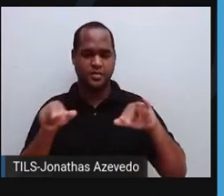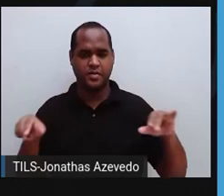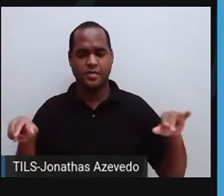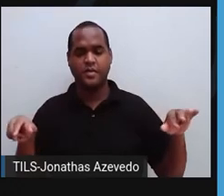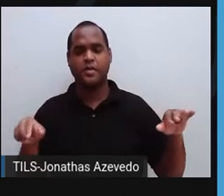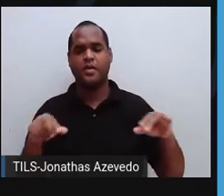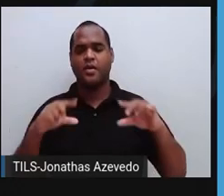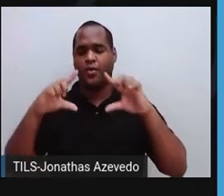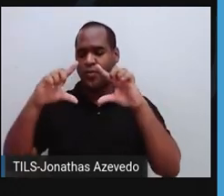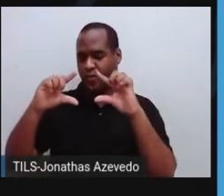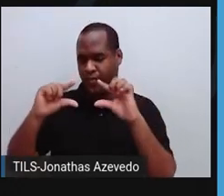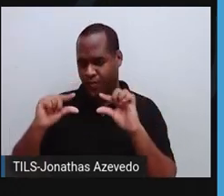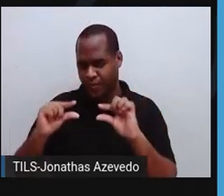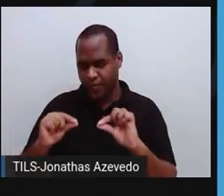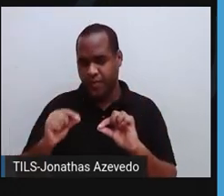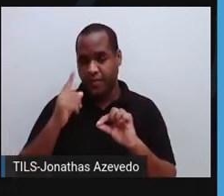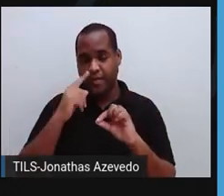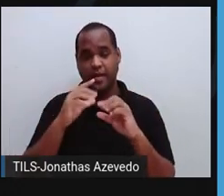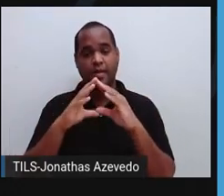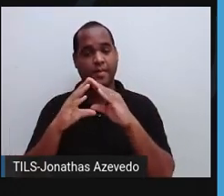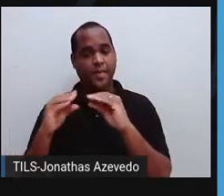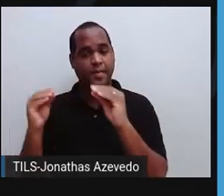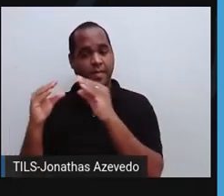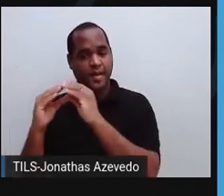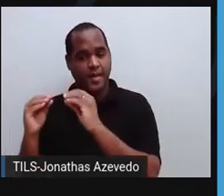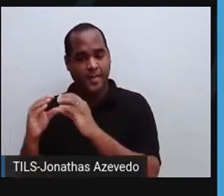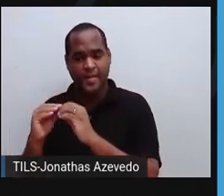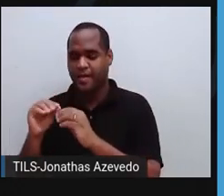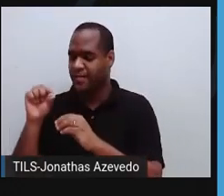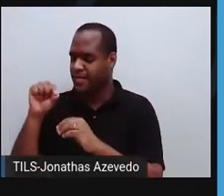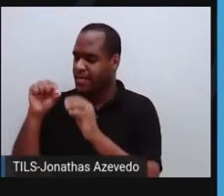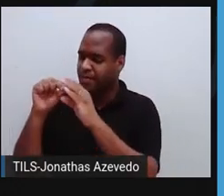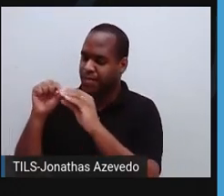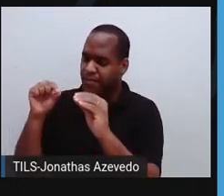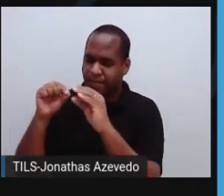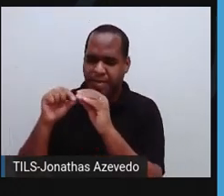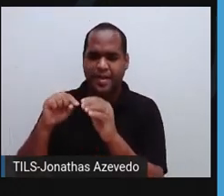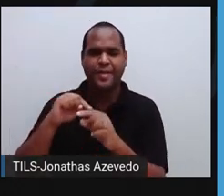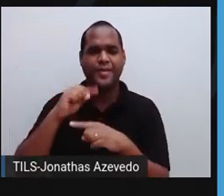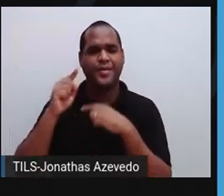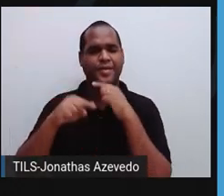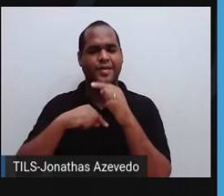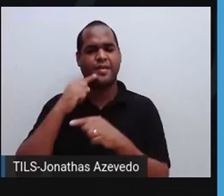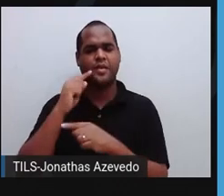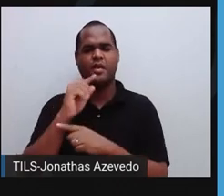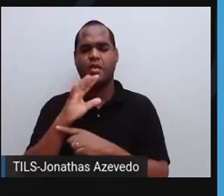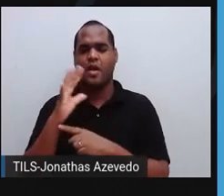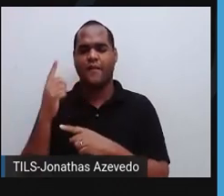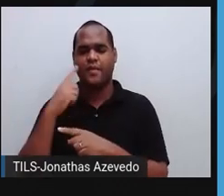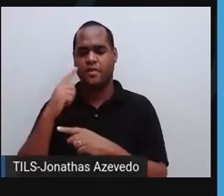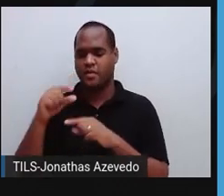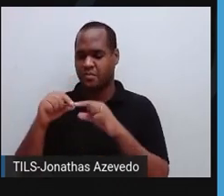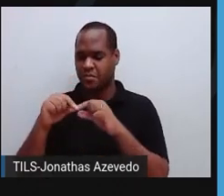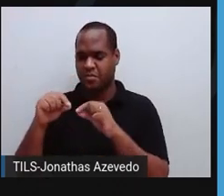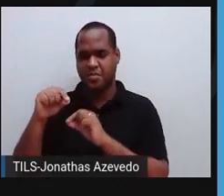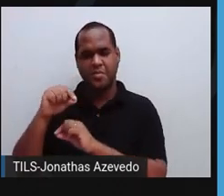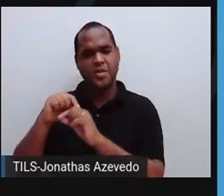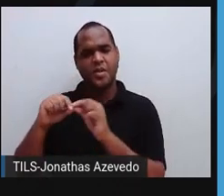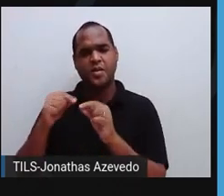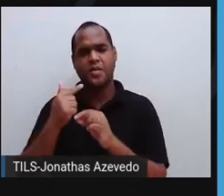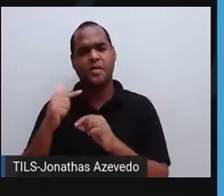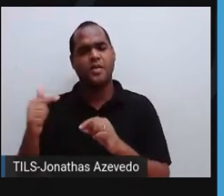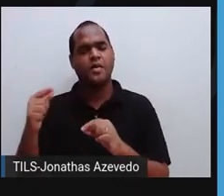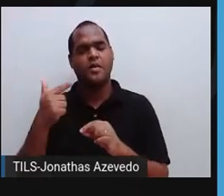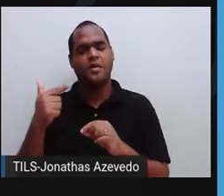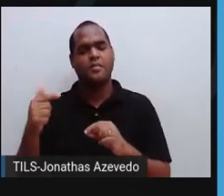grande ou até em extinção, as sementes pequenas. Não tenho mais árvores de sementes pequenas naquela região. Eu tenho